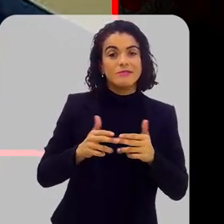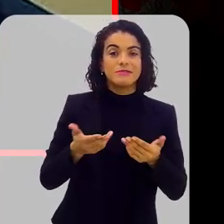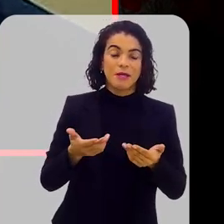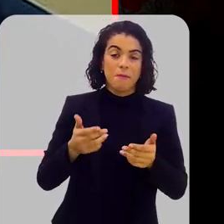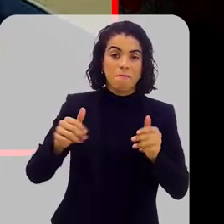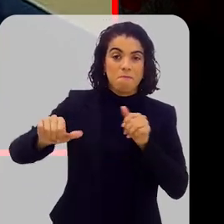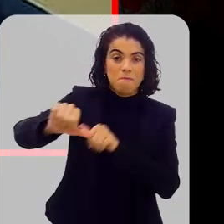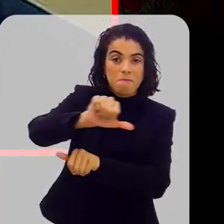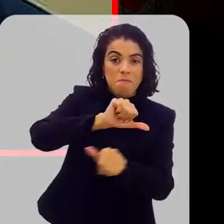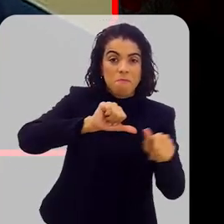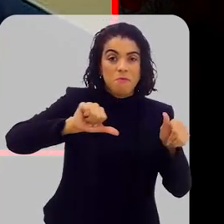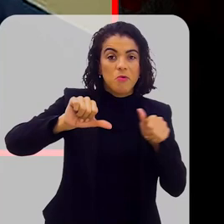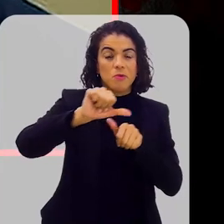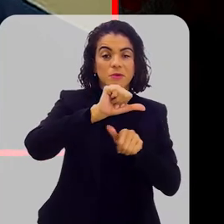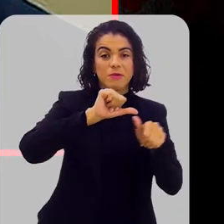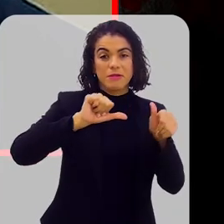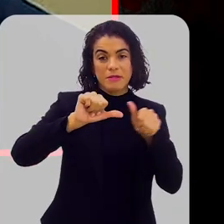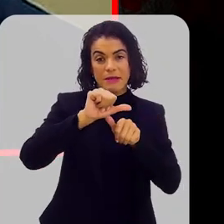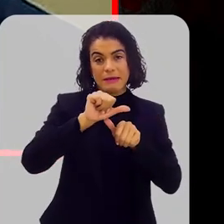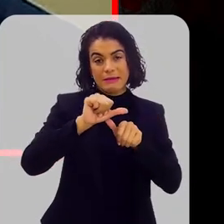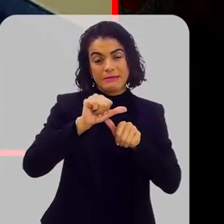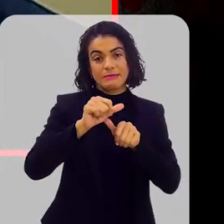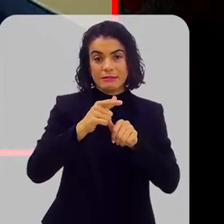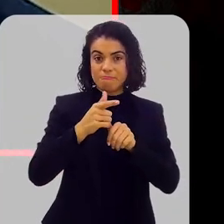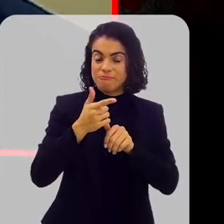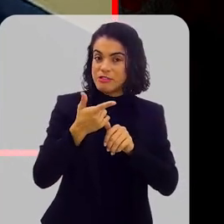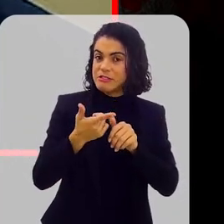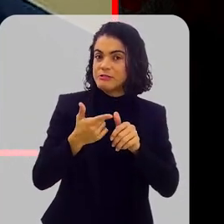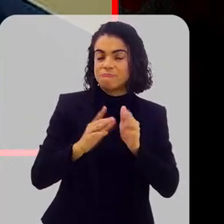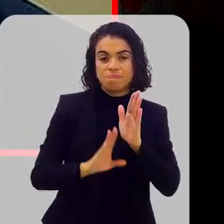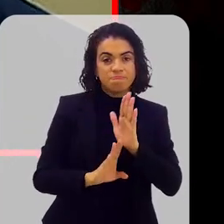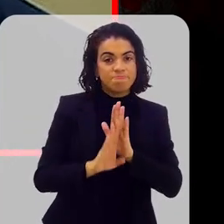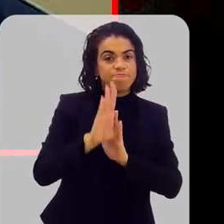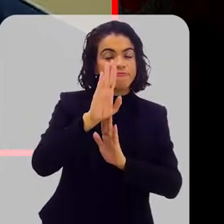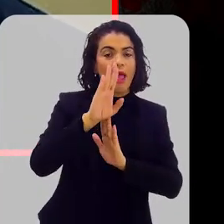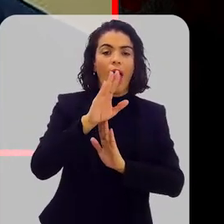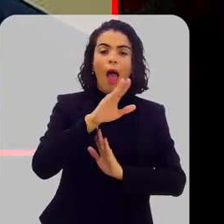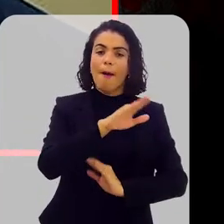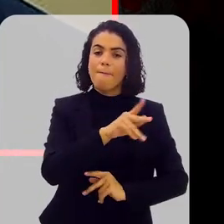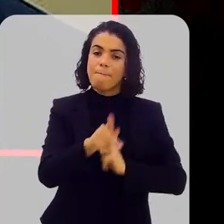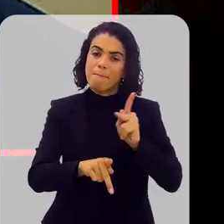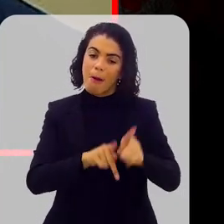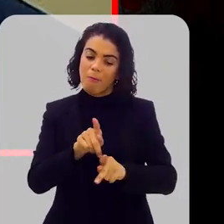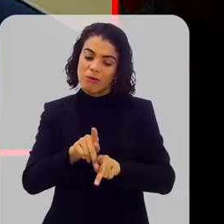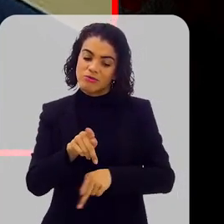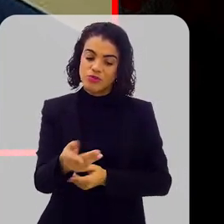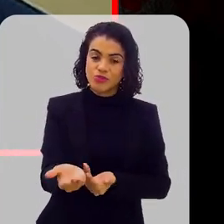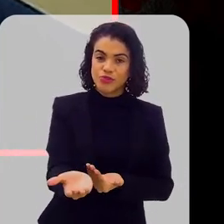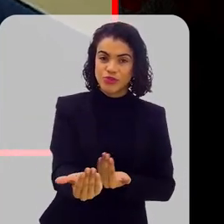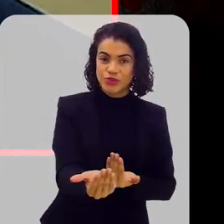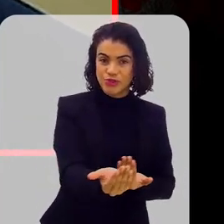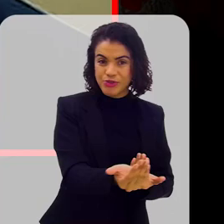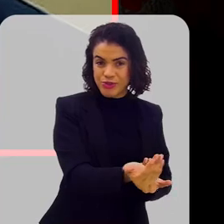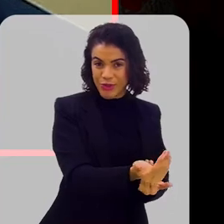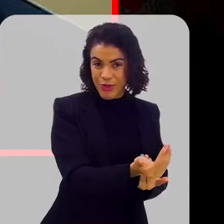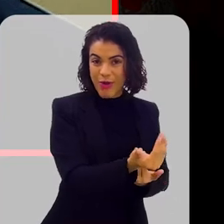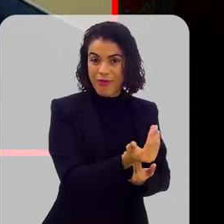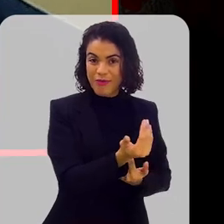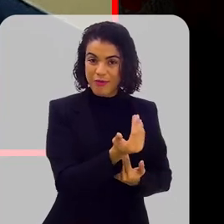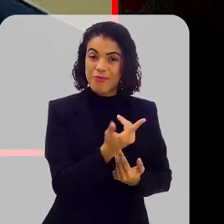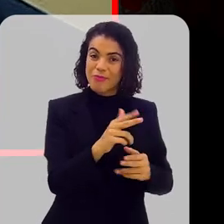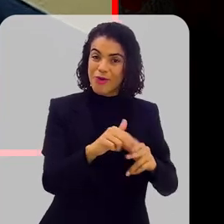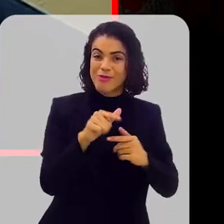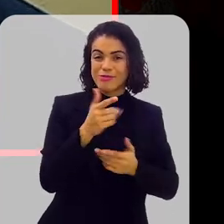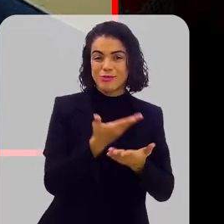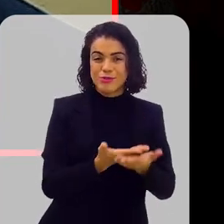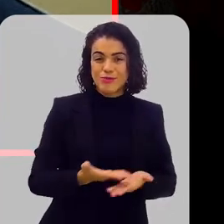Por conta dessa mudança, né, de uma tendência a aumentar a incidência na população mais jovem. Então, a gente vê que